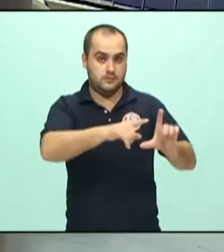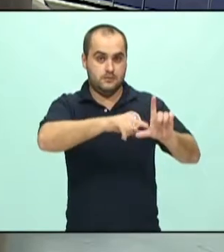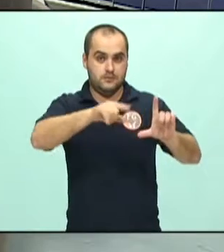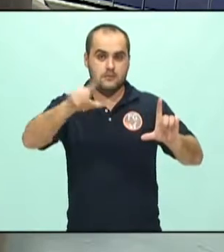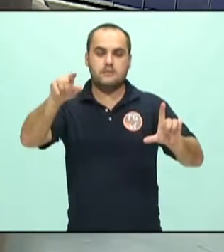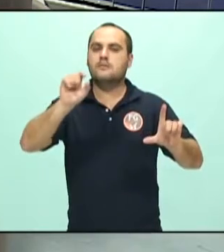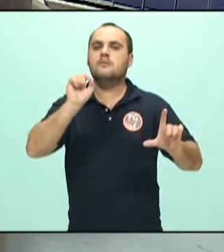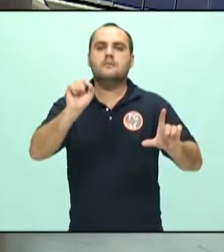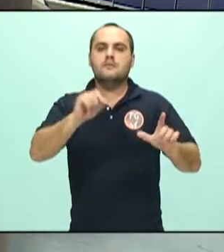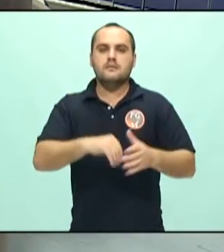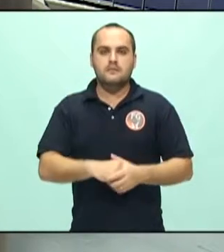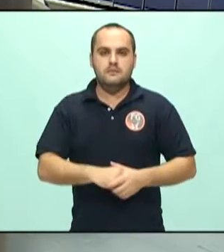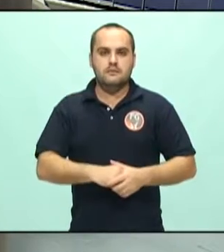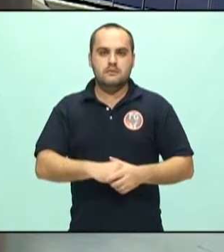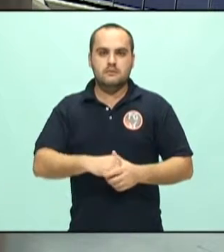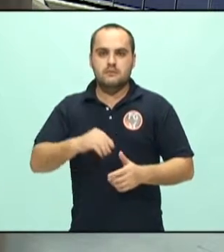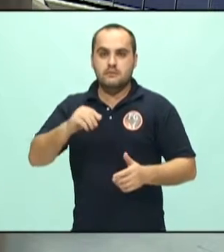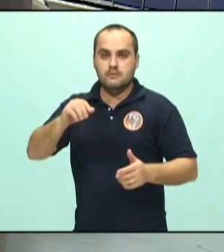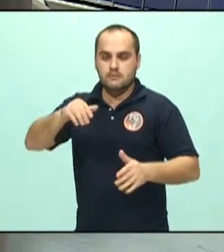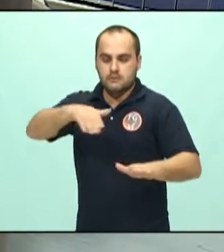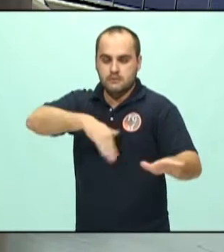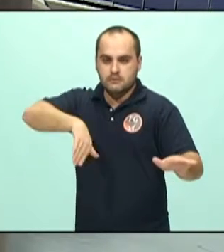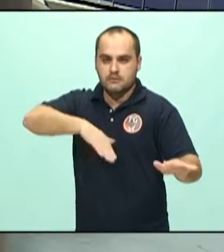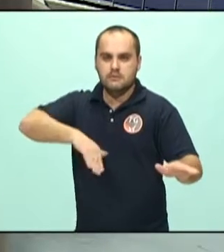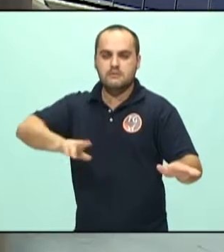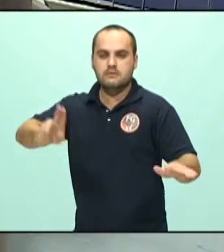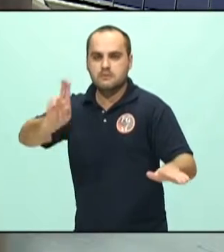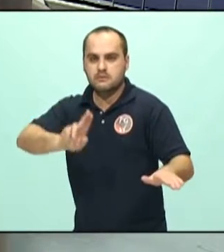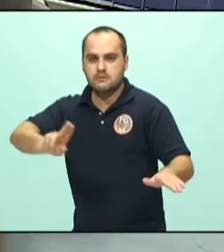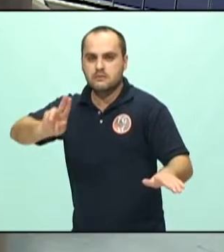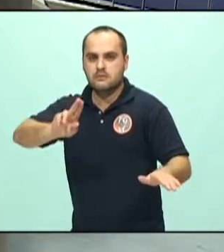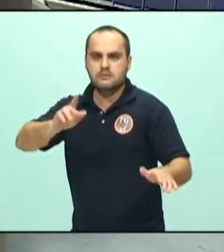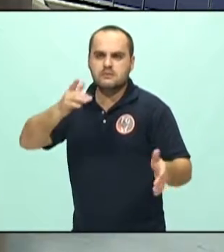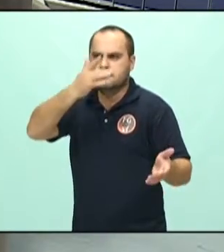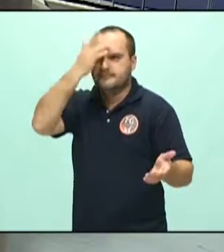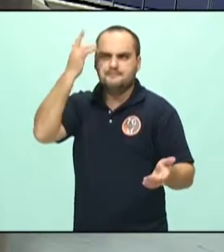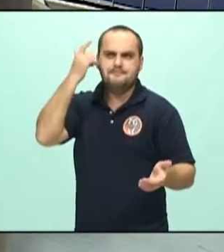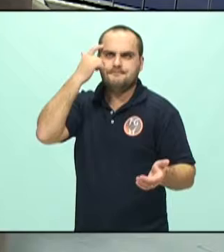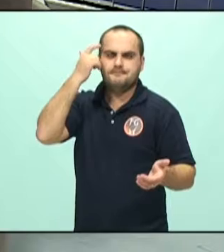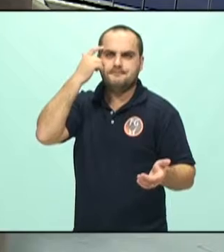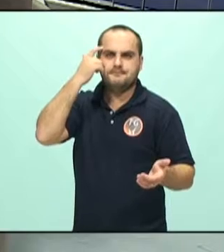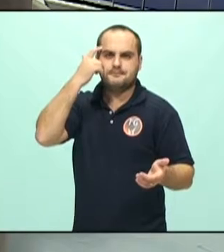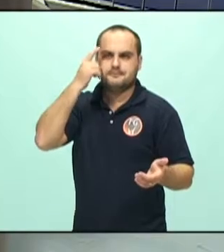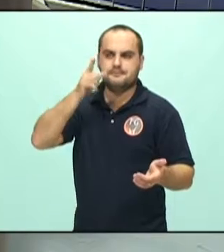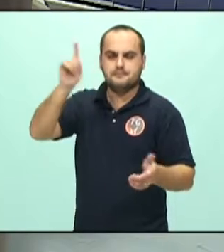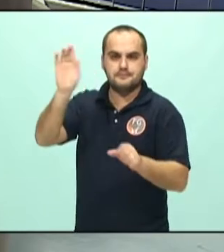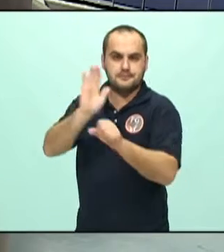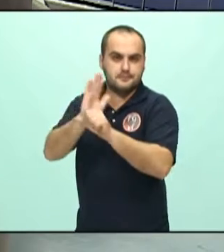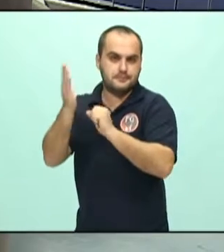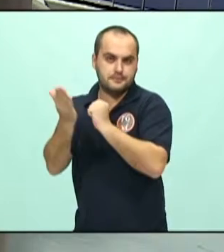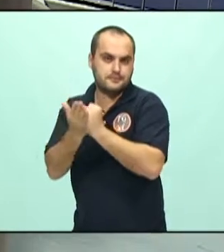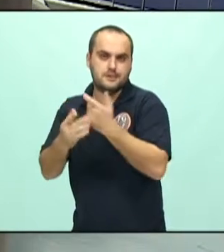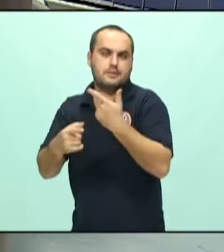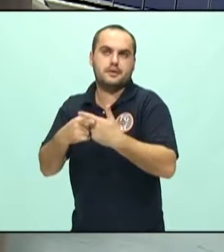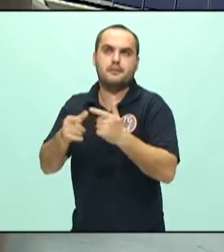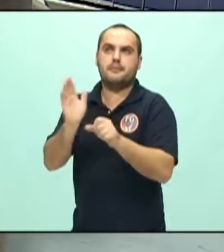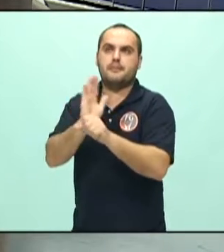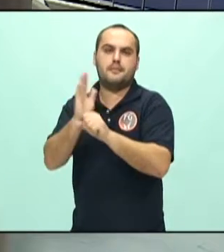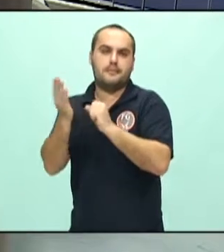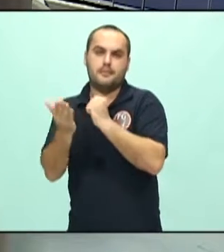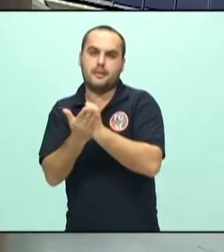das nossas praias muitas pessoas acham que o semasa começou a implantar rede coletora pela por aqueles mais por eles serem bairros